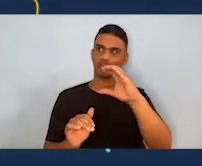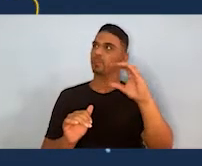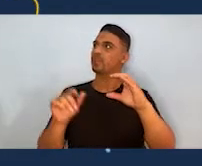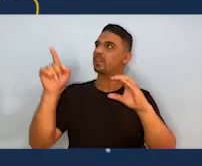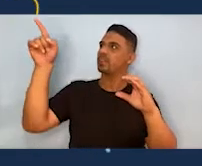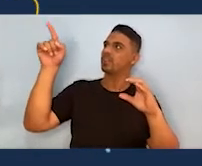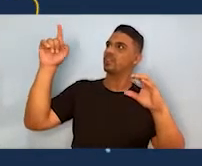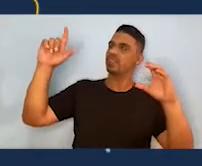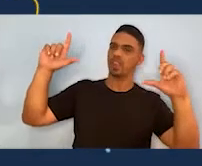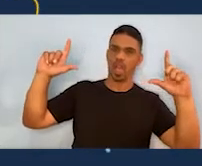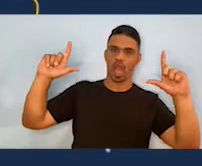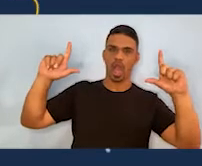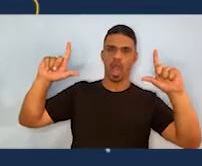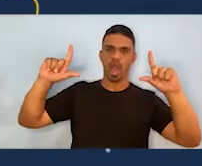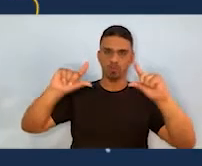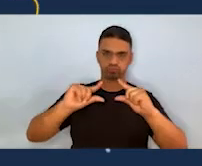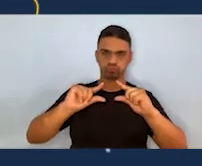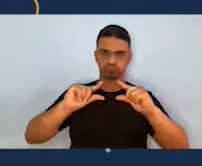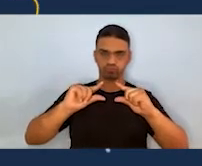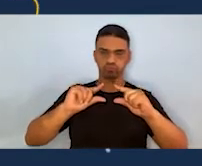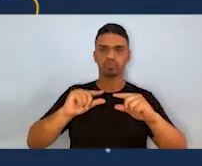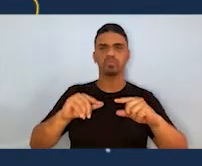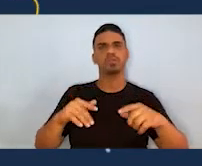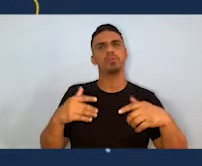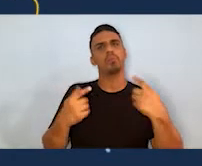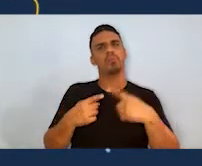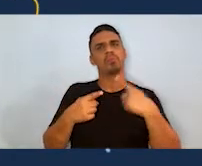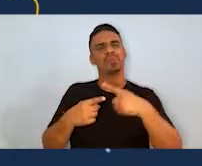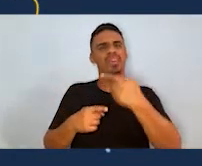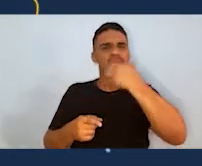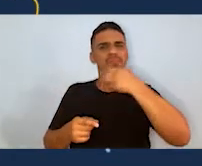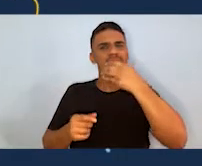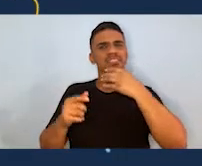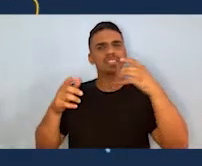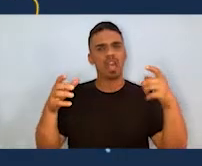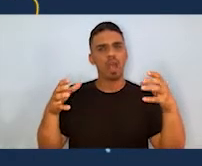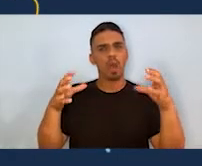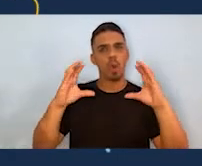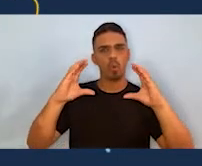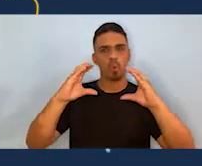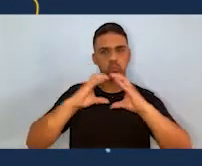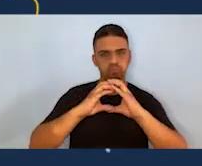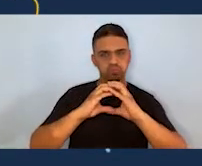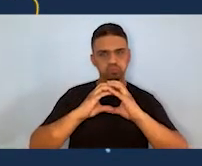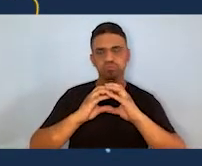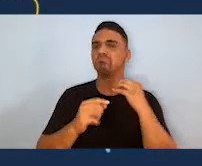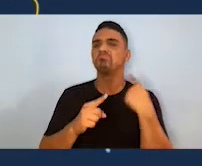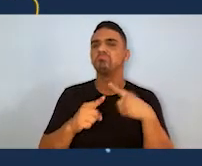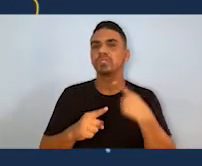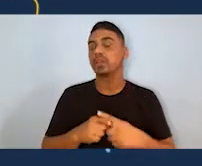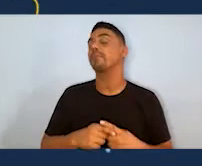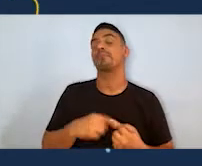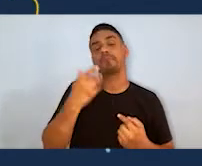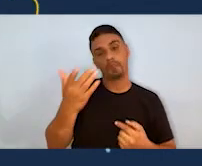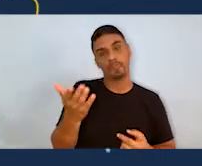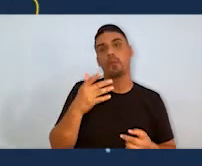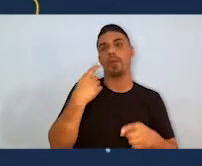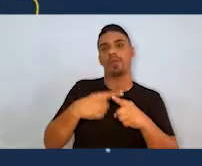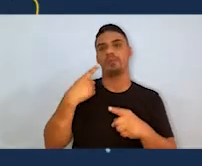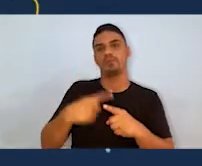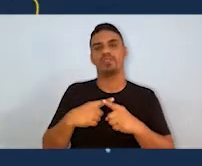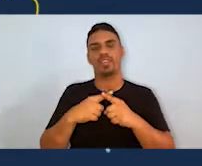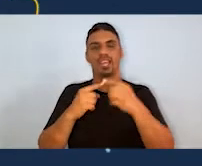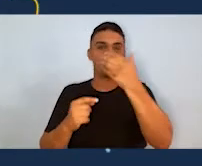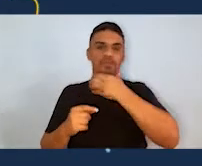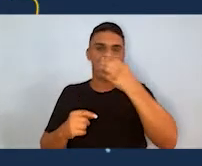ela encolher. Por quê? A gente vai entrar na questão de animação. A gente vai fazer a maçãzinha pulando. E como é que vai ser